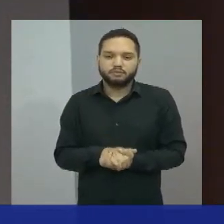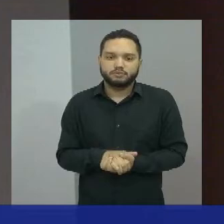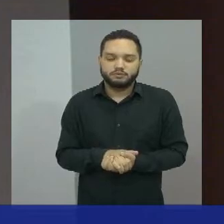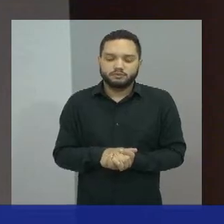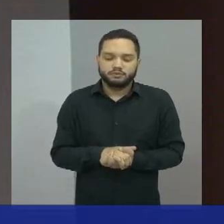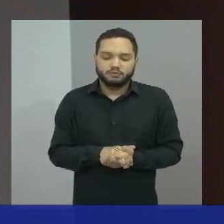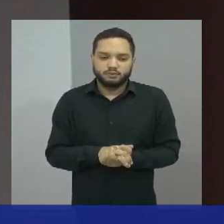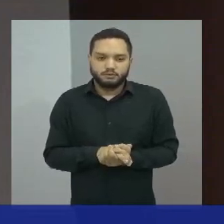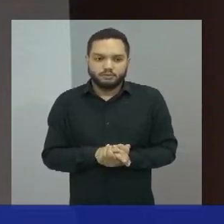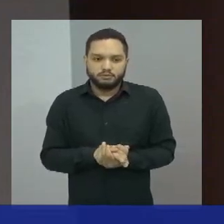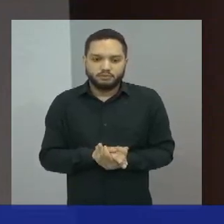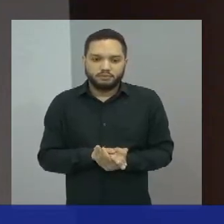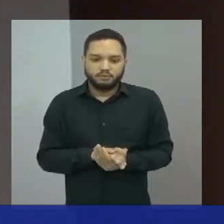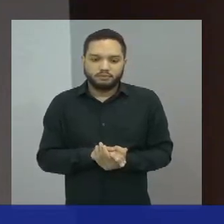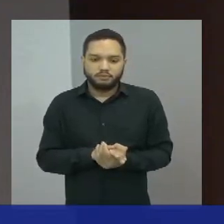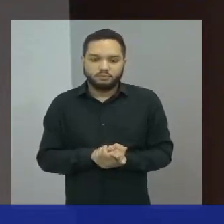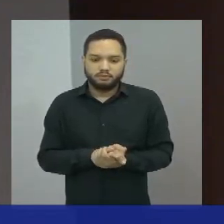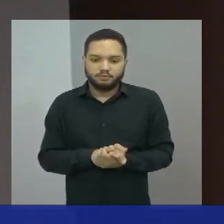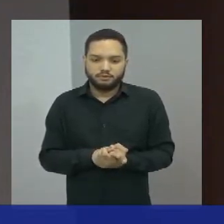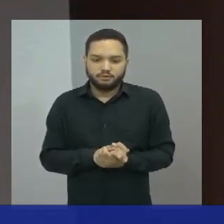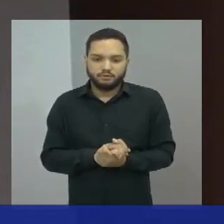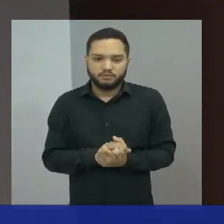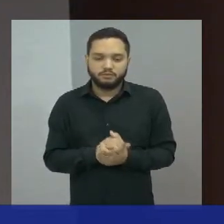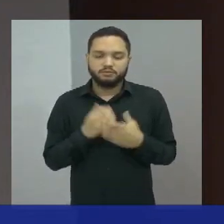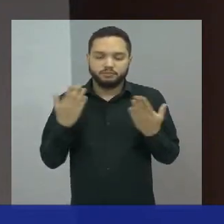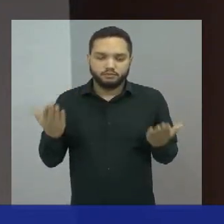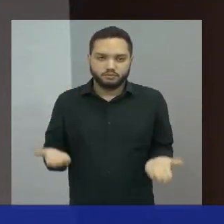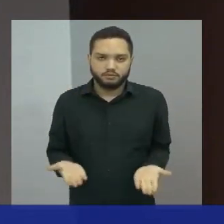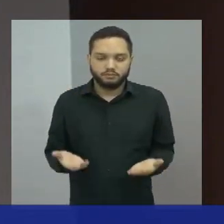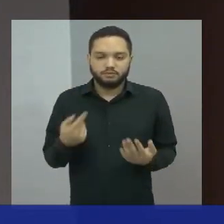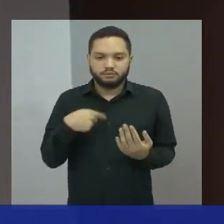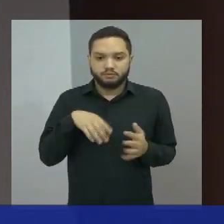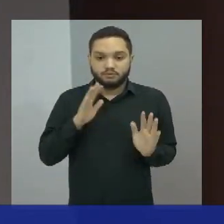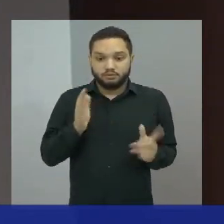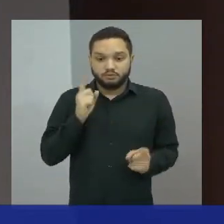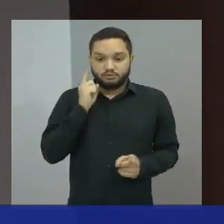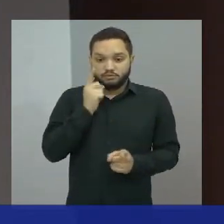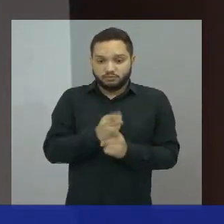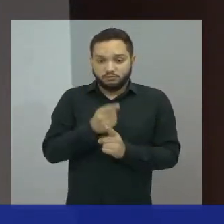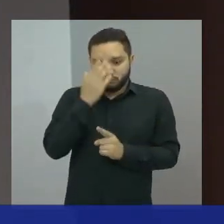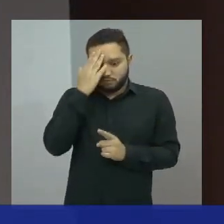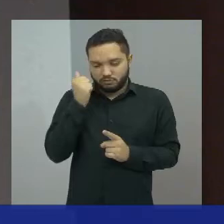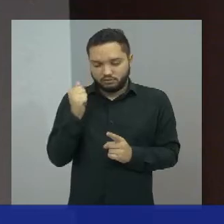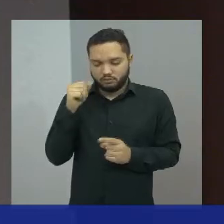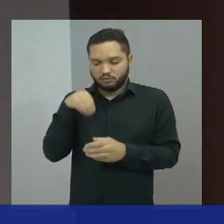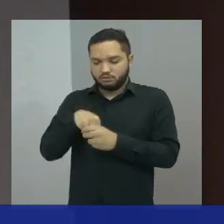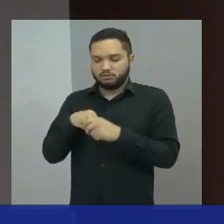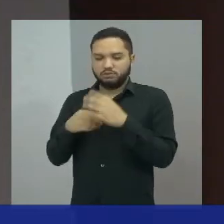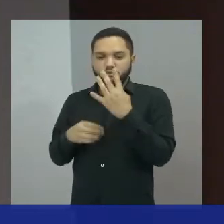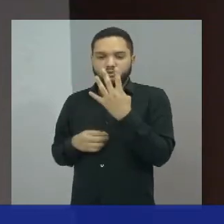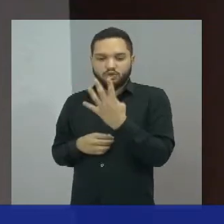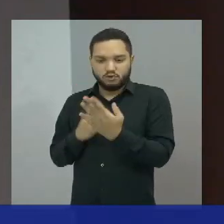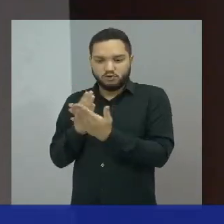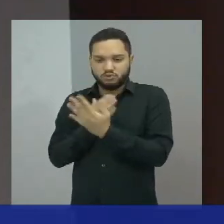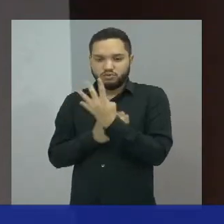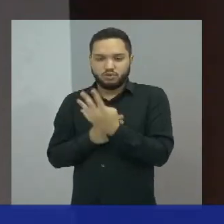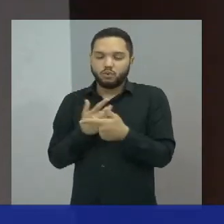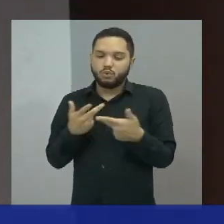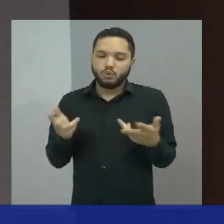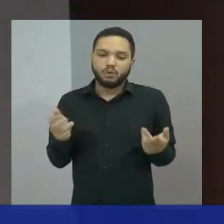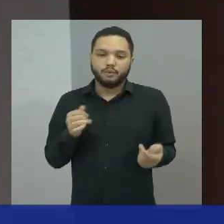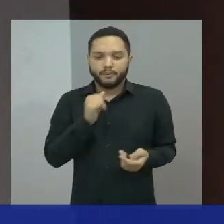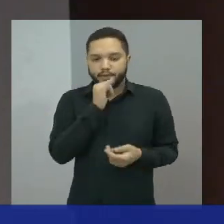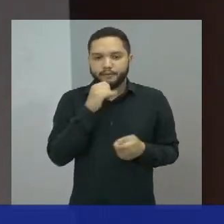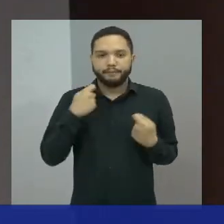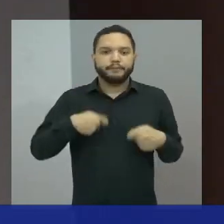nos outros livros. Então, a gente já identifica no livro 4 algumas necessidades, como,